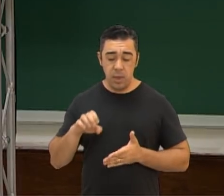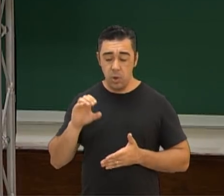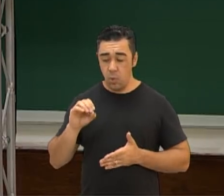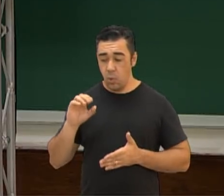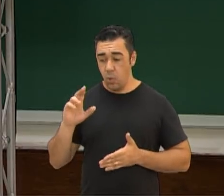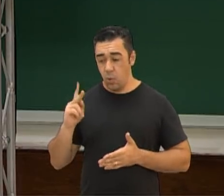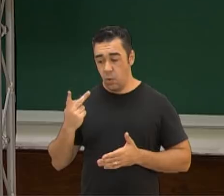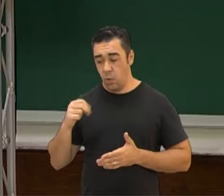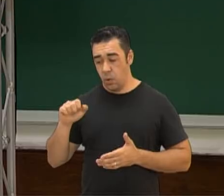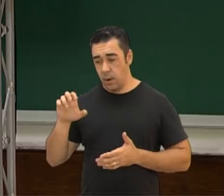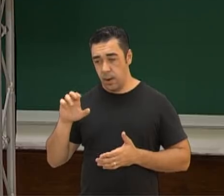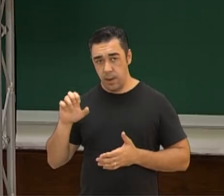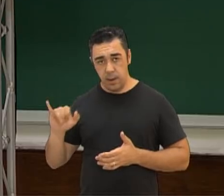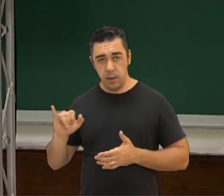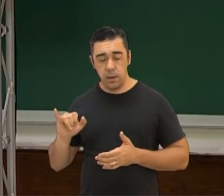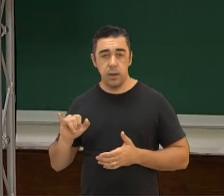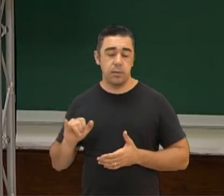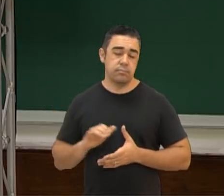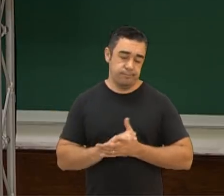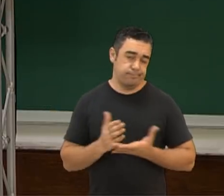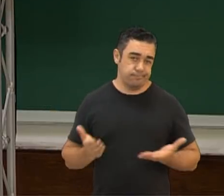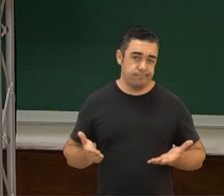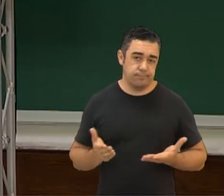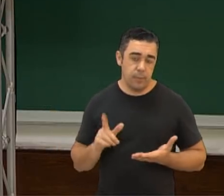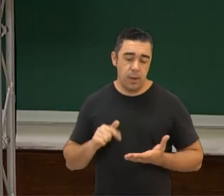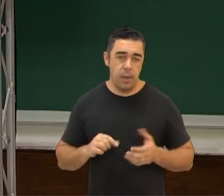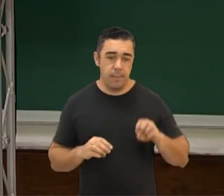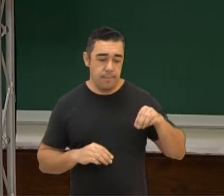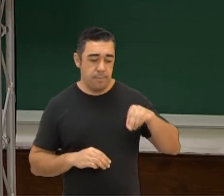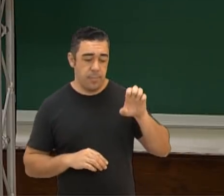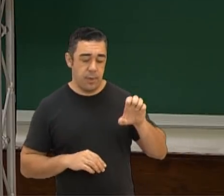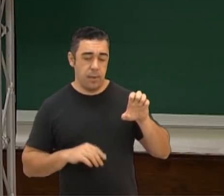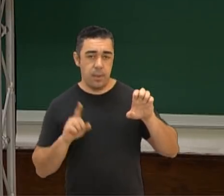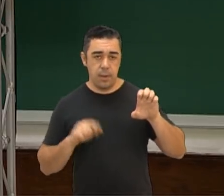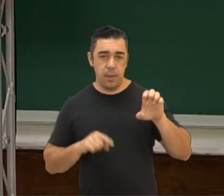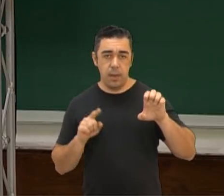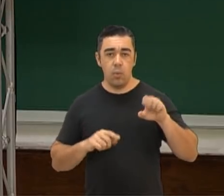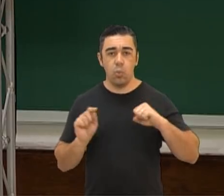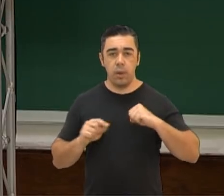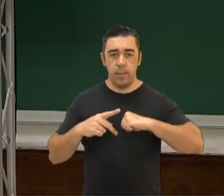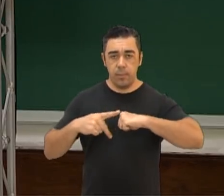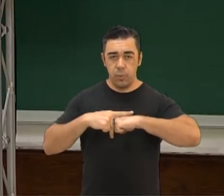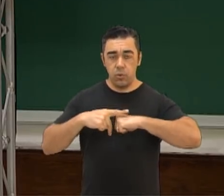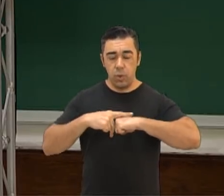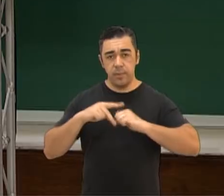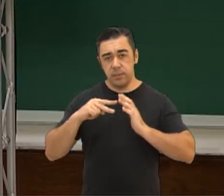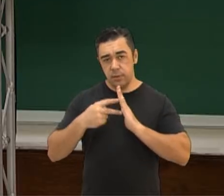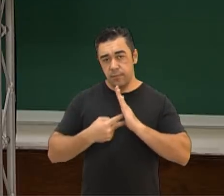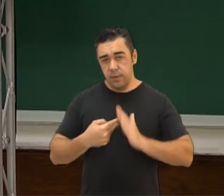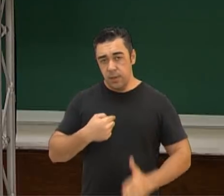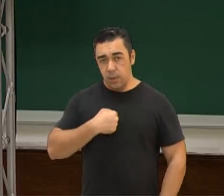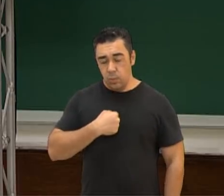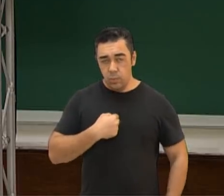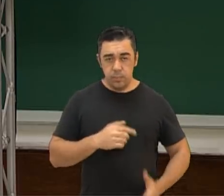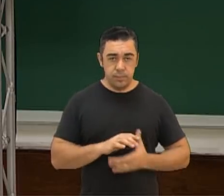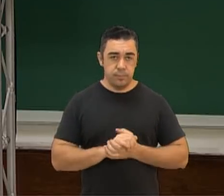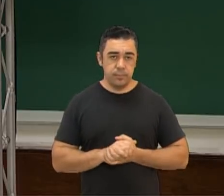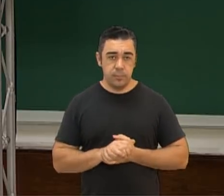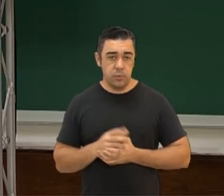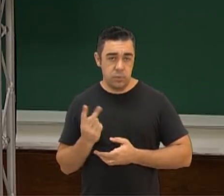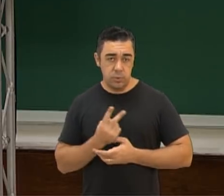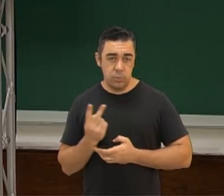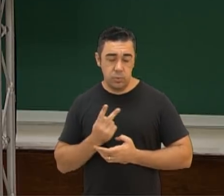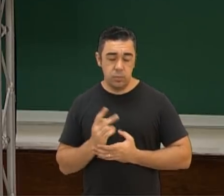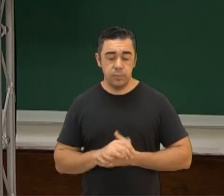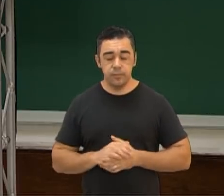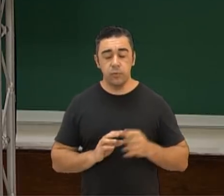sujeito eu, que é a primeira pessoa do singular, e o me, que é o pronome oblíquo átono correspondente a eu. Né? Na segunda pessoa do